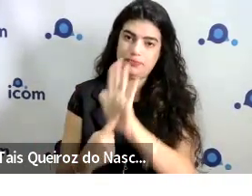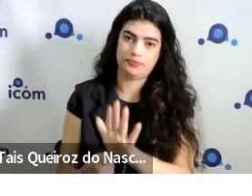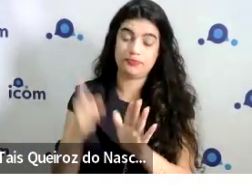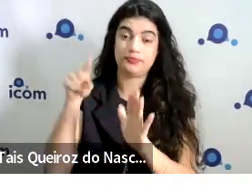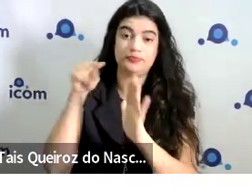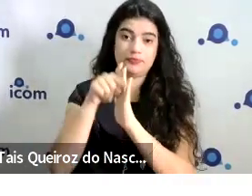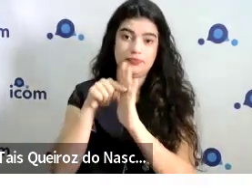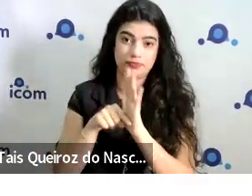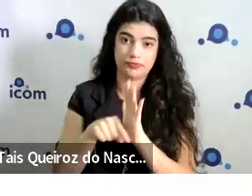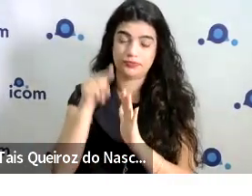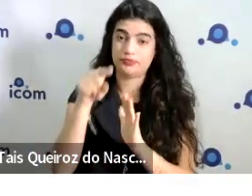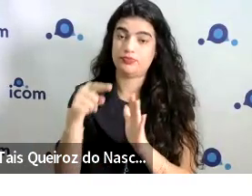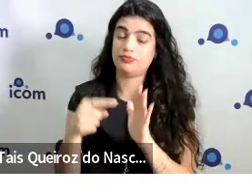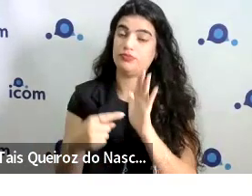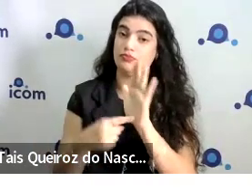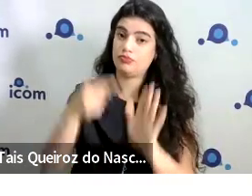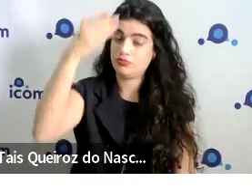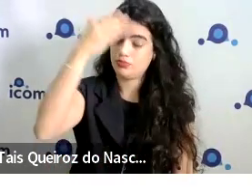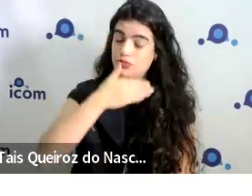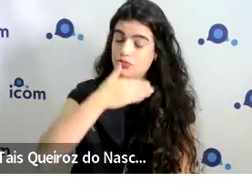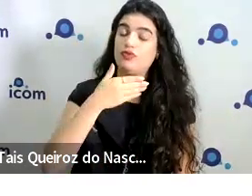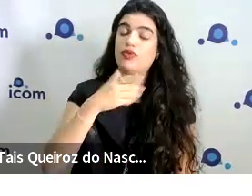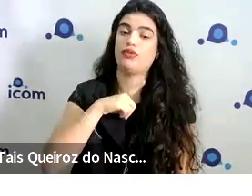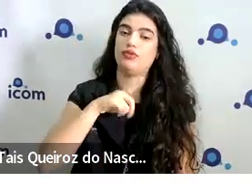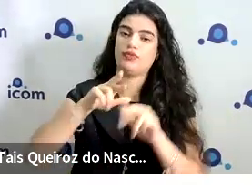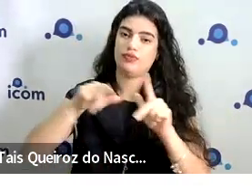pesquisa da OCDE, ela mostra, eles fizeram uma pesquisa com vários